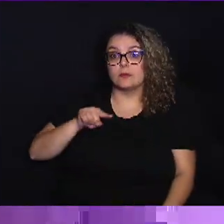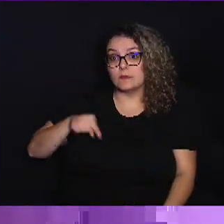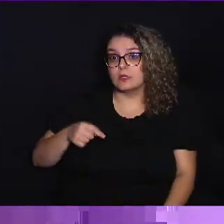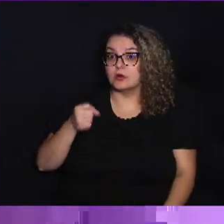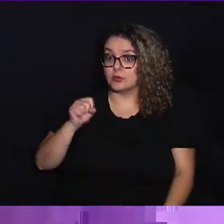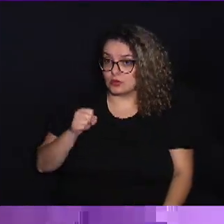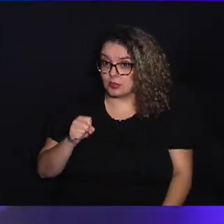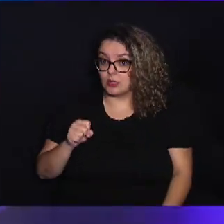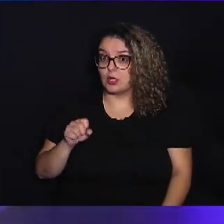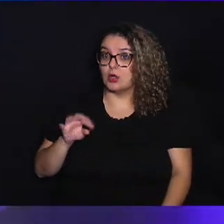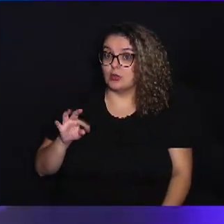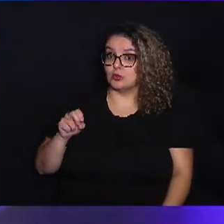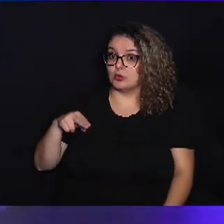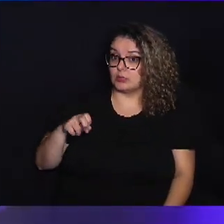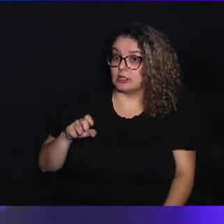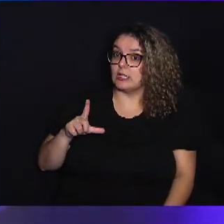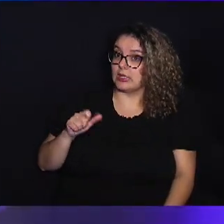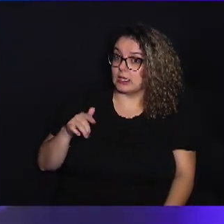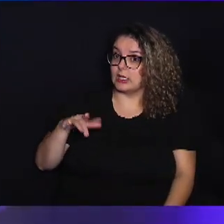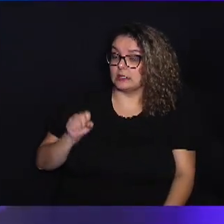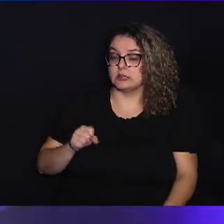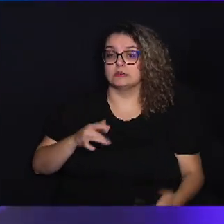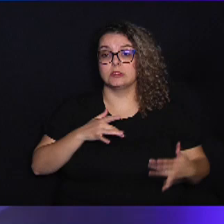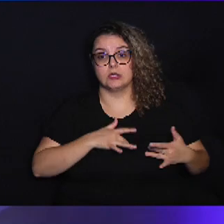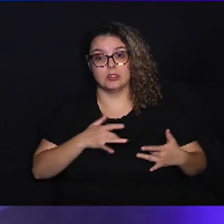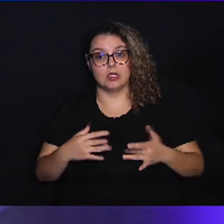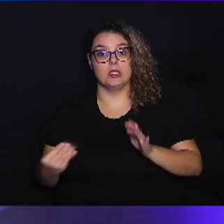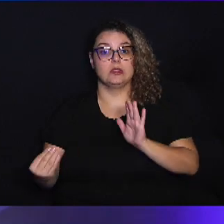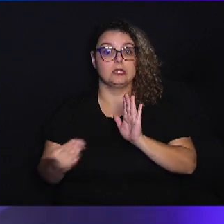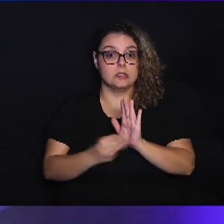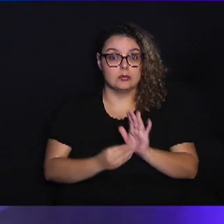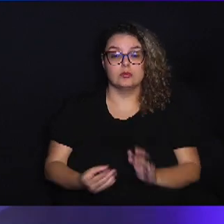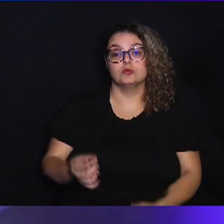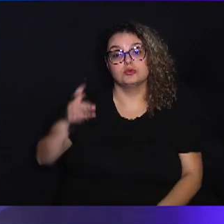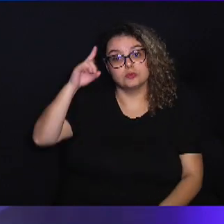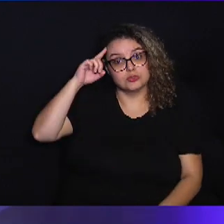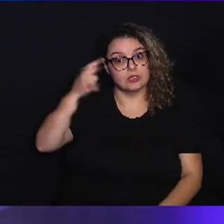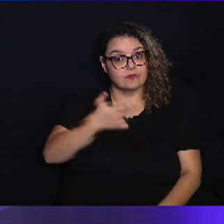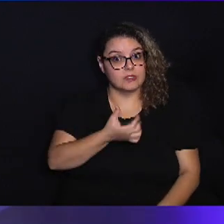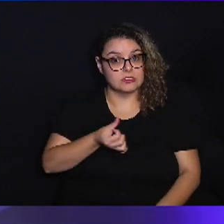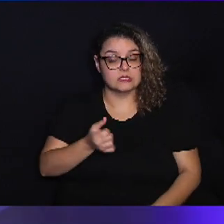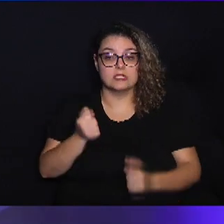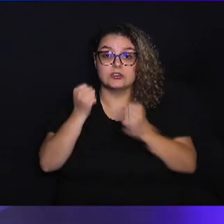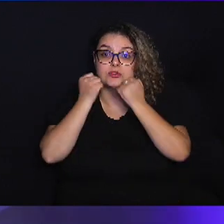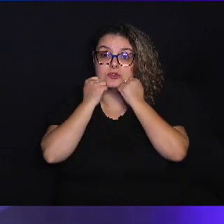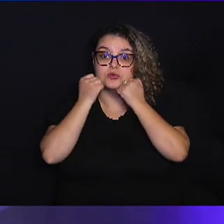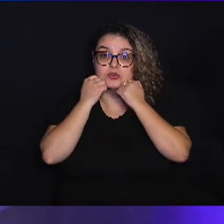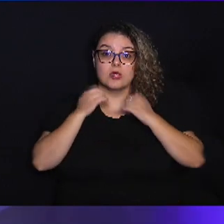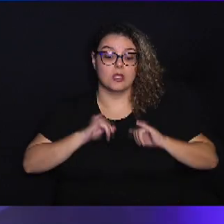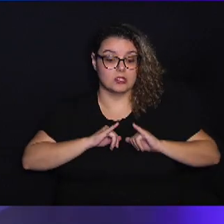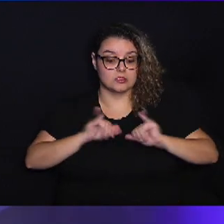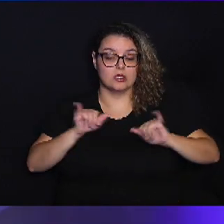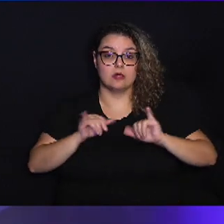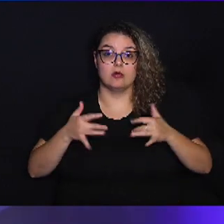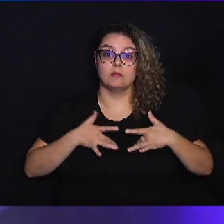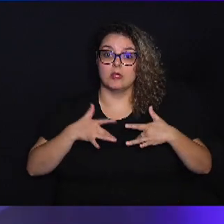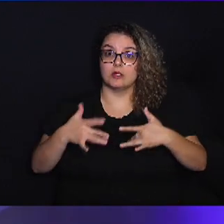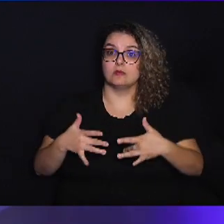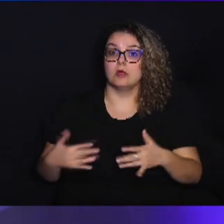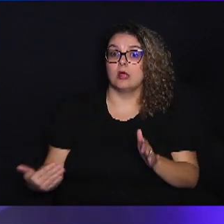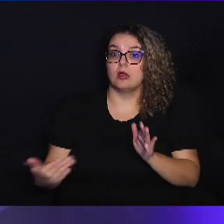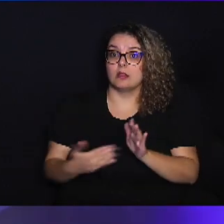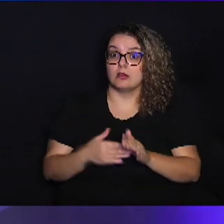47,8 toneladas em doações até o último dia 26 de julho. As campanhas solidárias atingiram até o